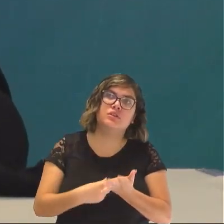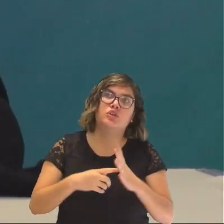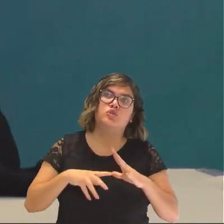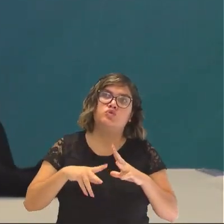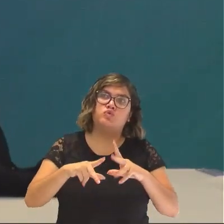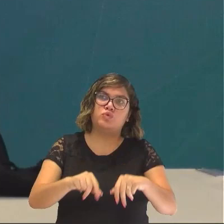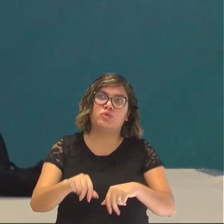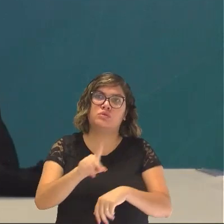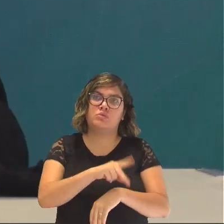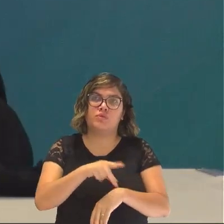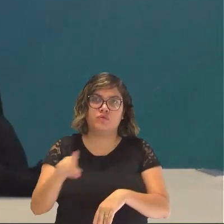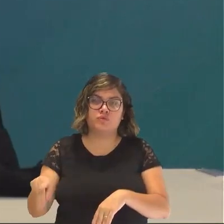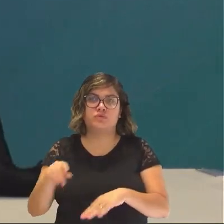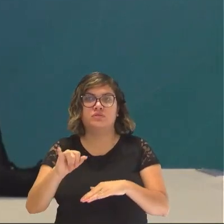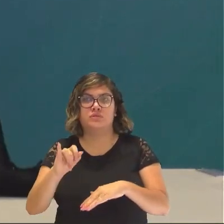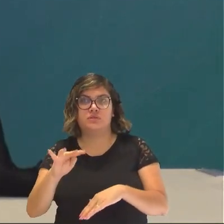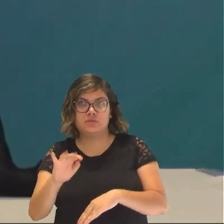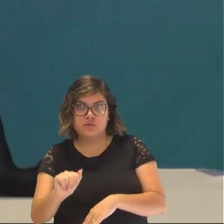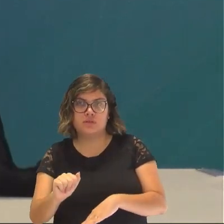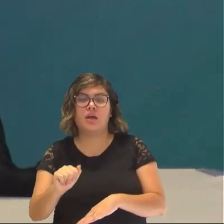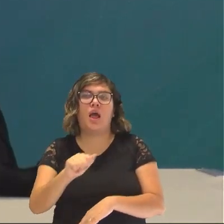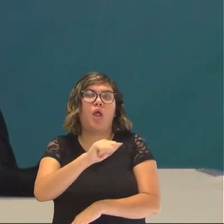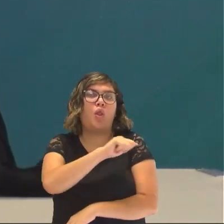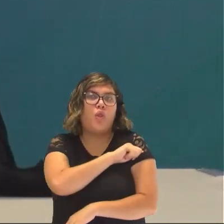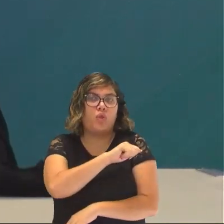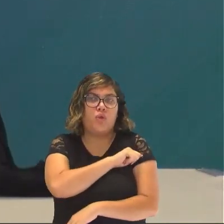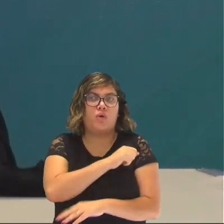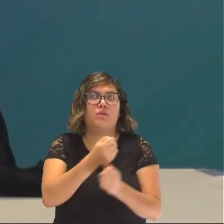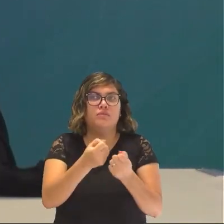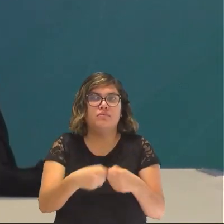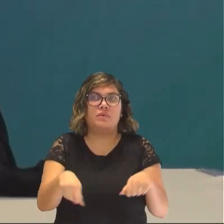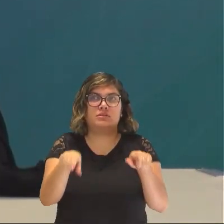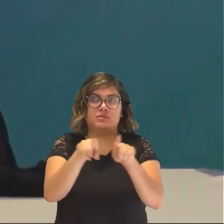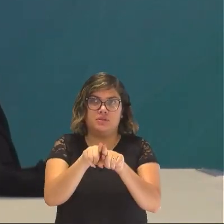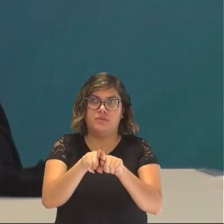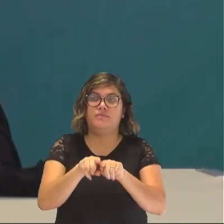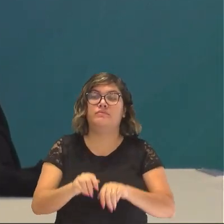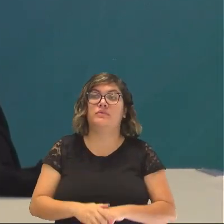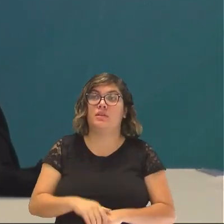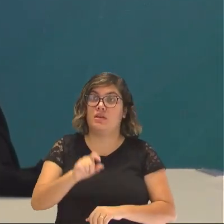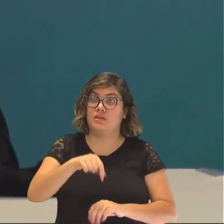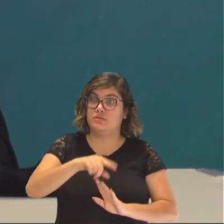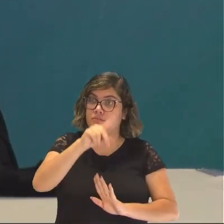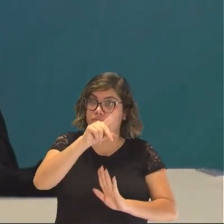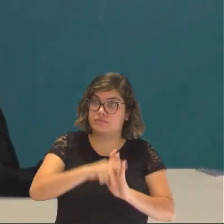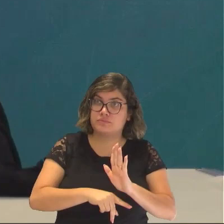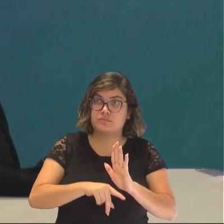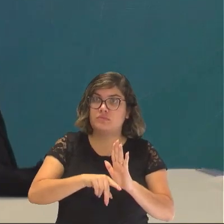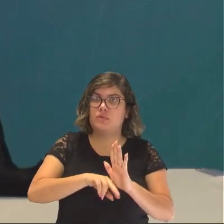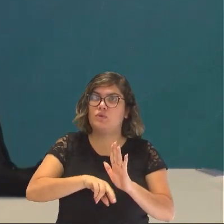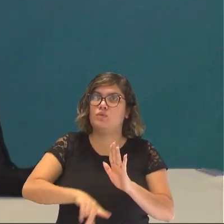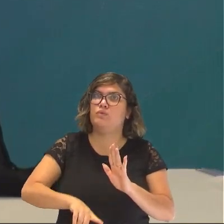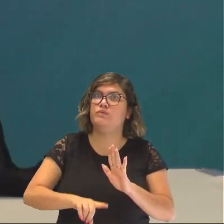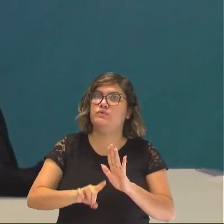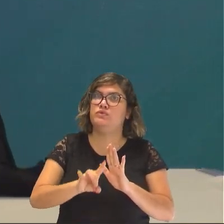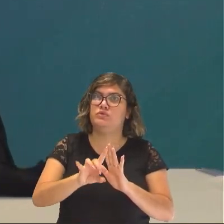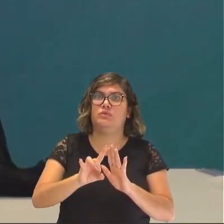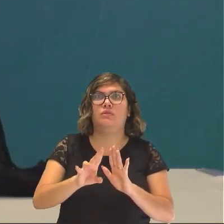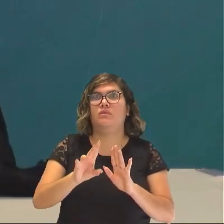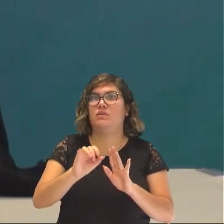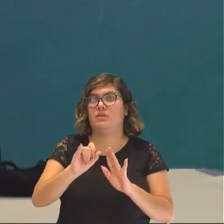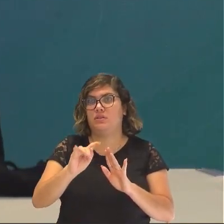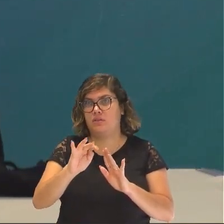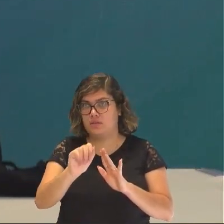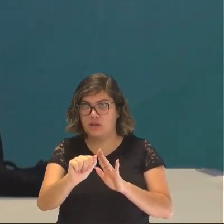ITER, alunos, né, e parceiros. Inclusive, esse projeto não é só desenvolvido apenas pelo ITER, mas